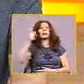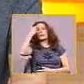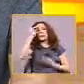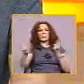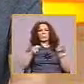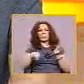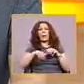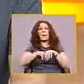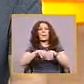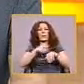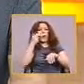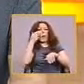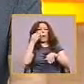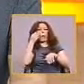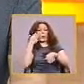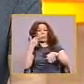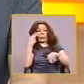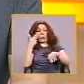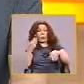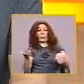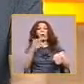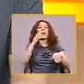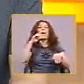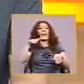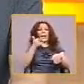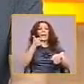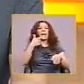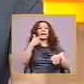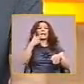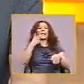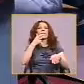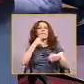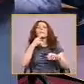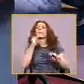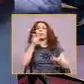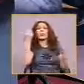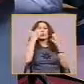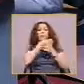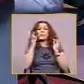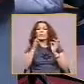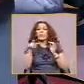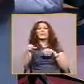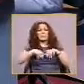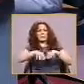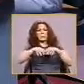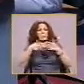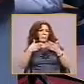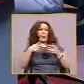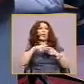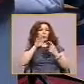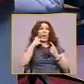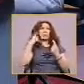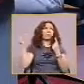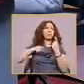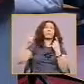Organizadores da marcha de orgulho lésbico, gay, bissexual e transgender. Boa noite, Paulo. Boa noite. O que é que estas marchas, e já